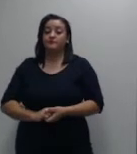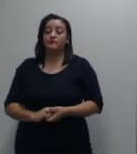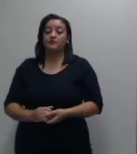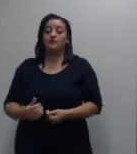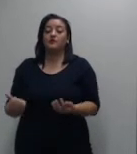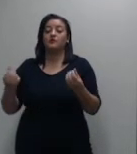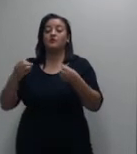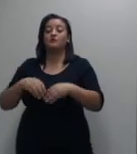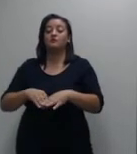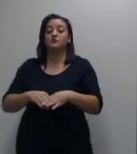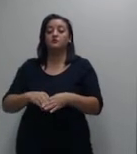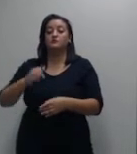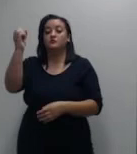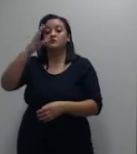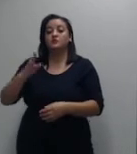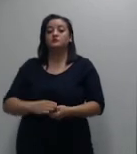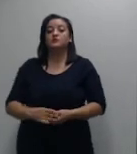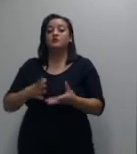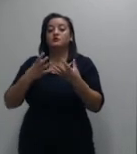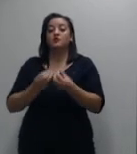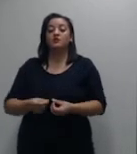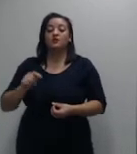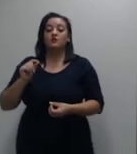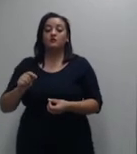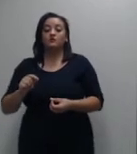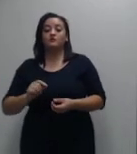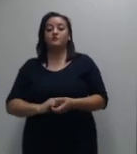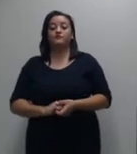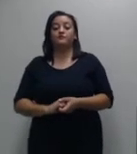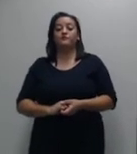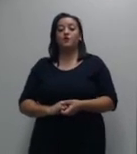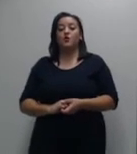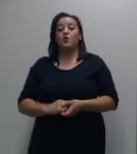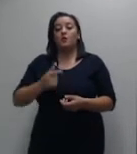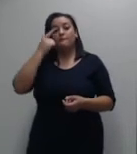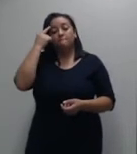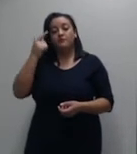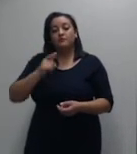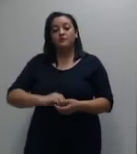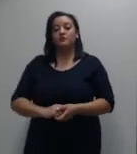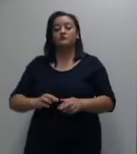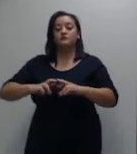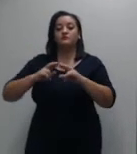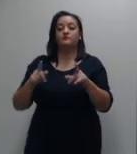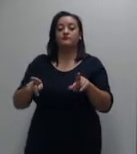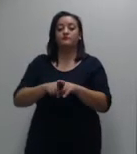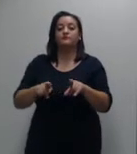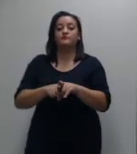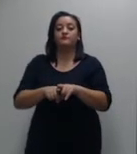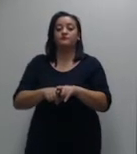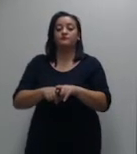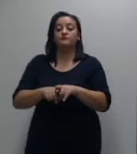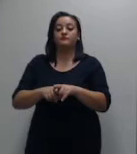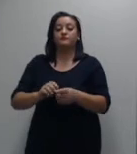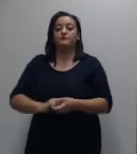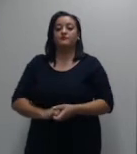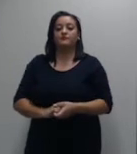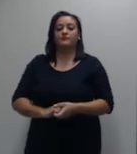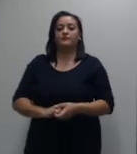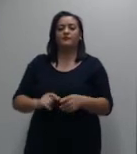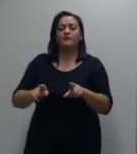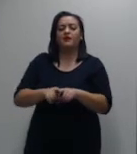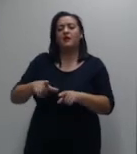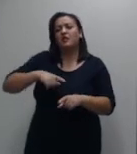no Brasil assumiu uma conotação de danos punitivos eu fiquei na dúvida